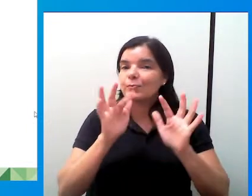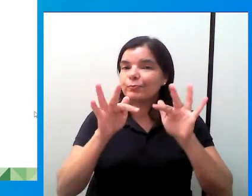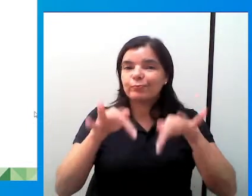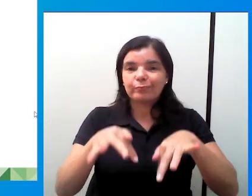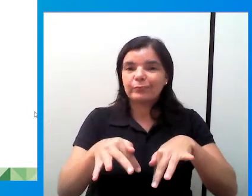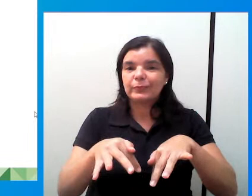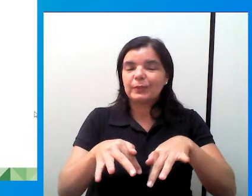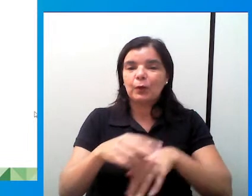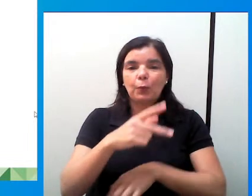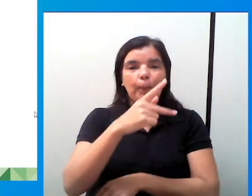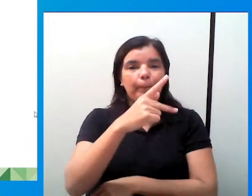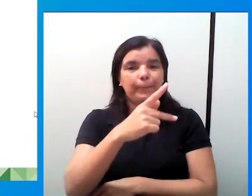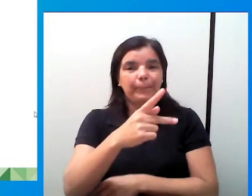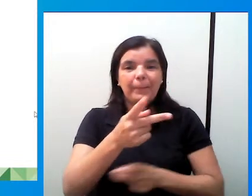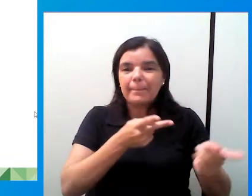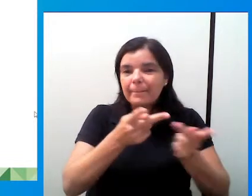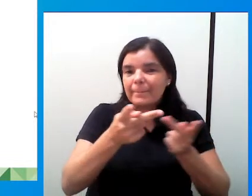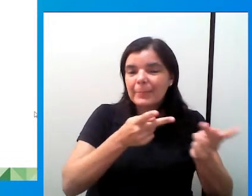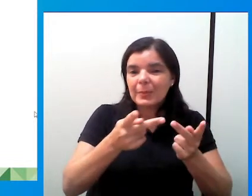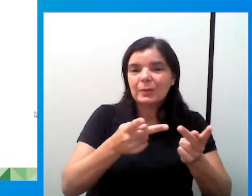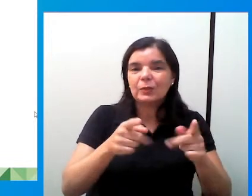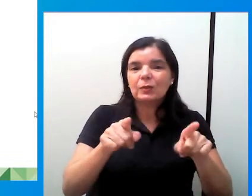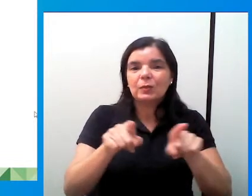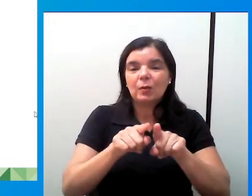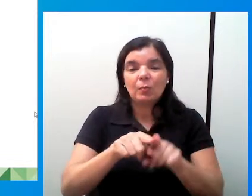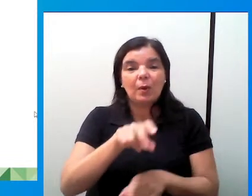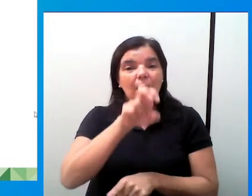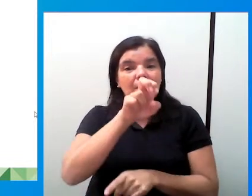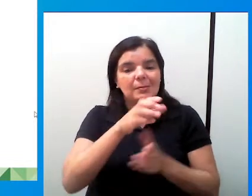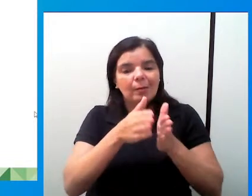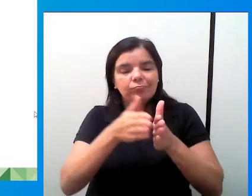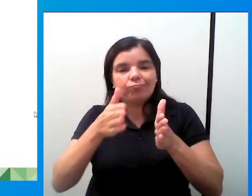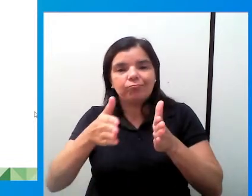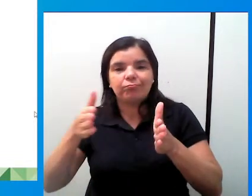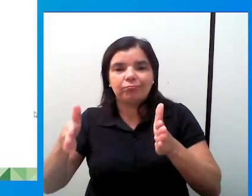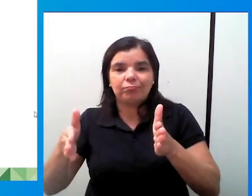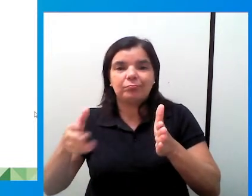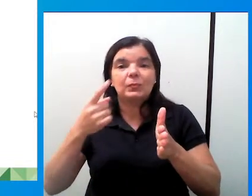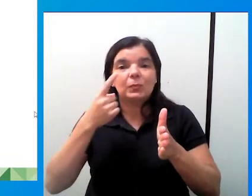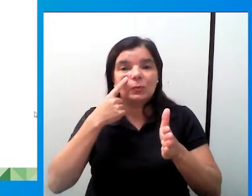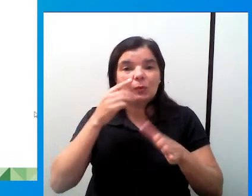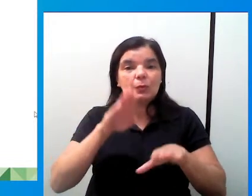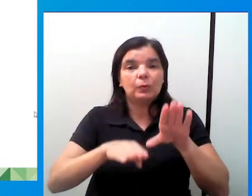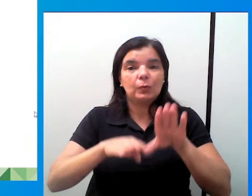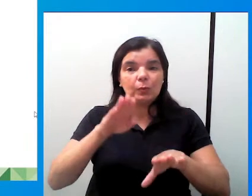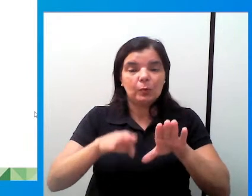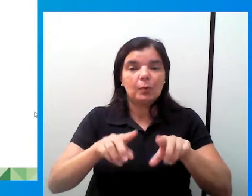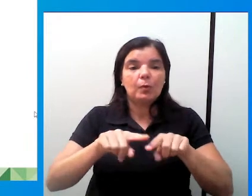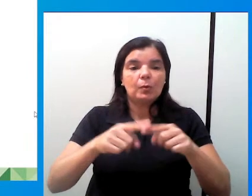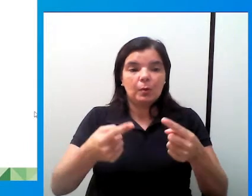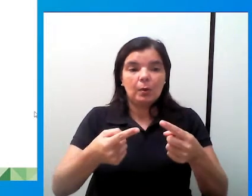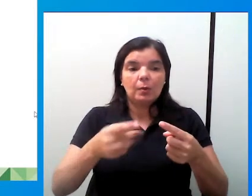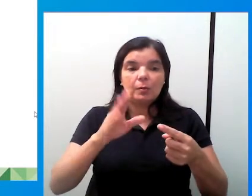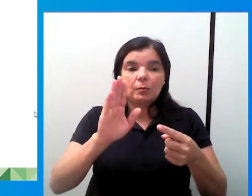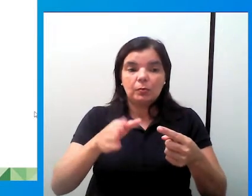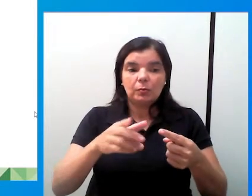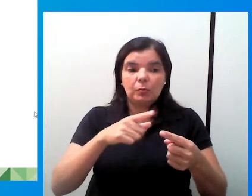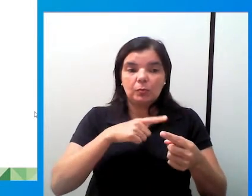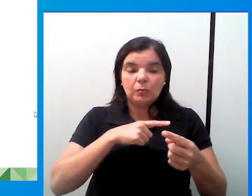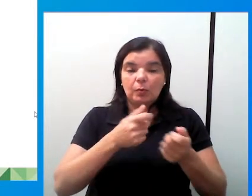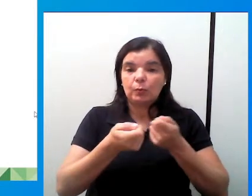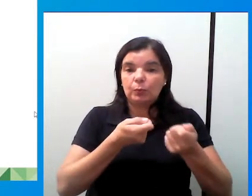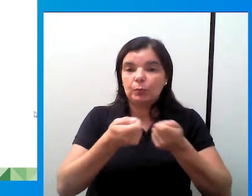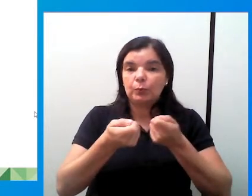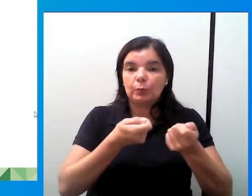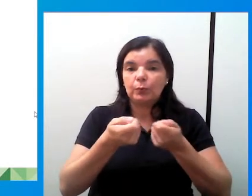nosso plano de ação, estamos na última etapa, na quinta etapa. Então, a execução também se torna um desafio em função disso, das variáveis